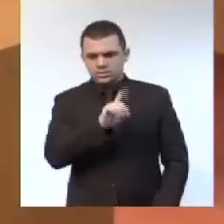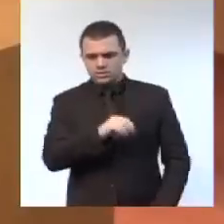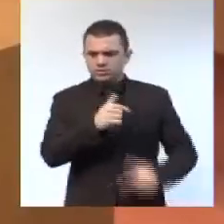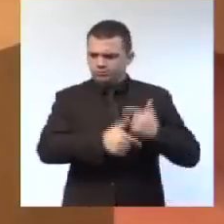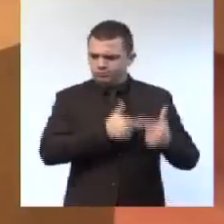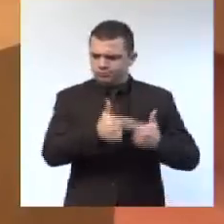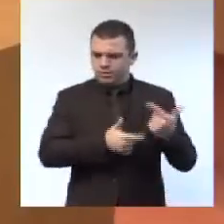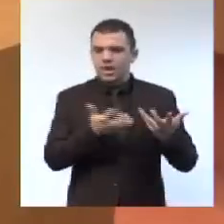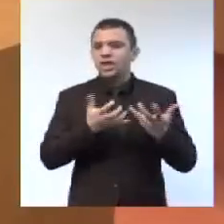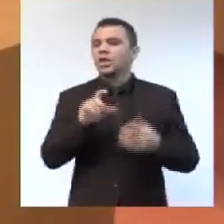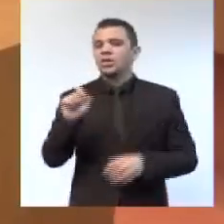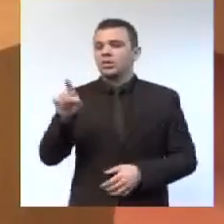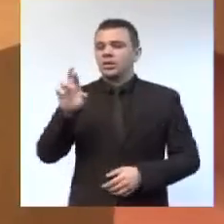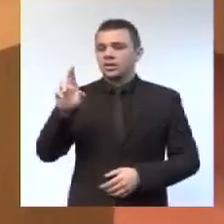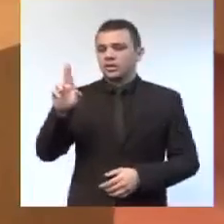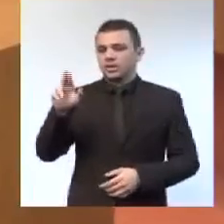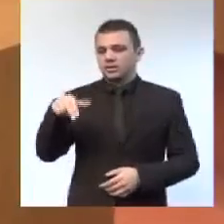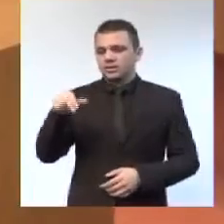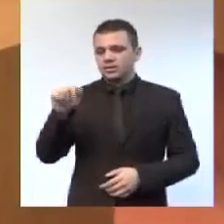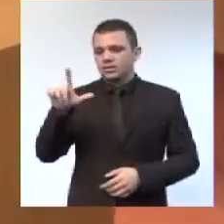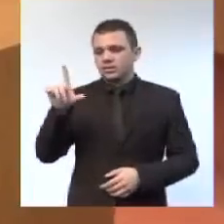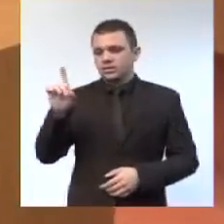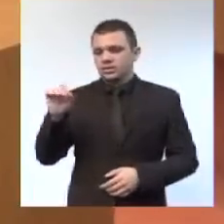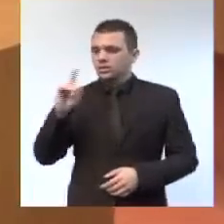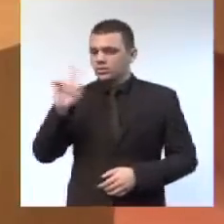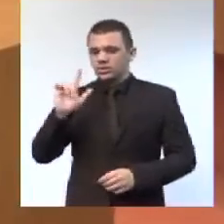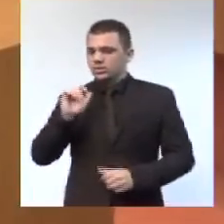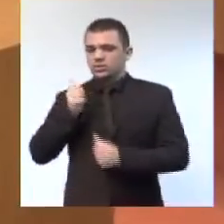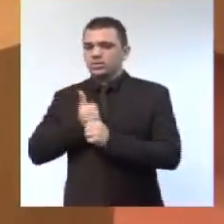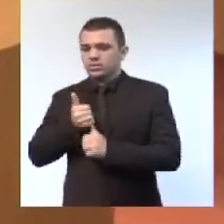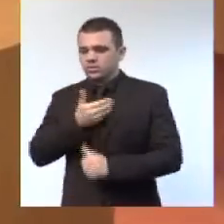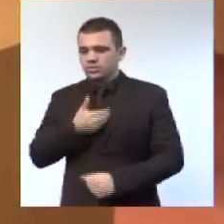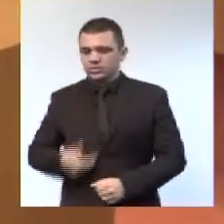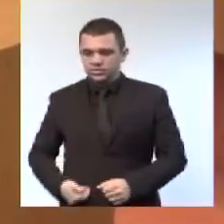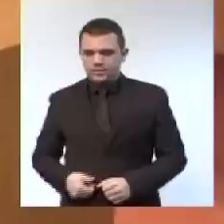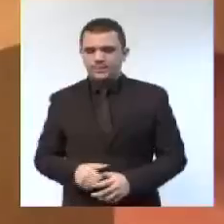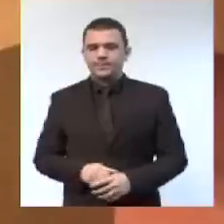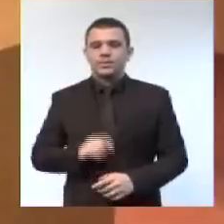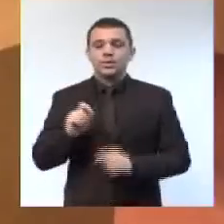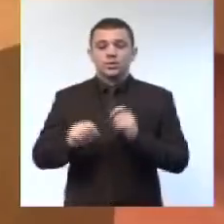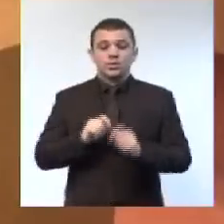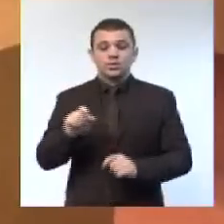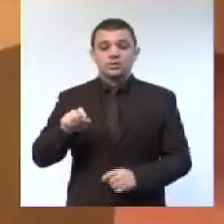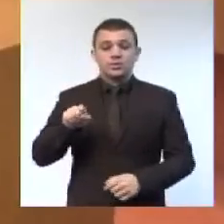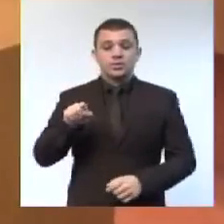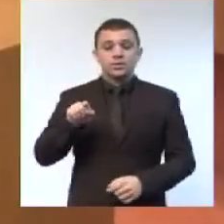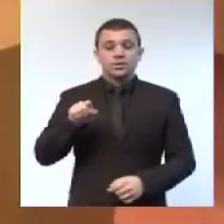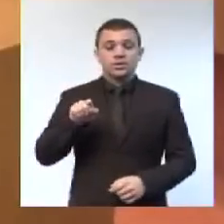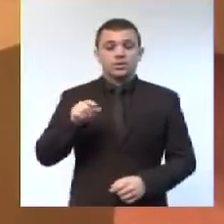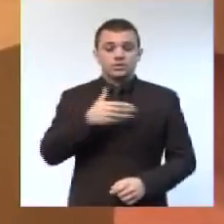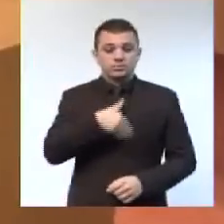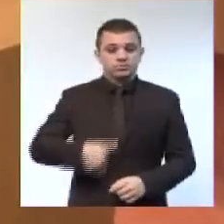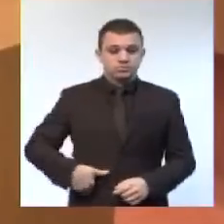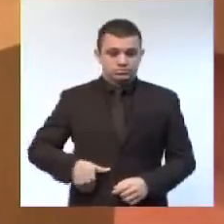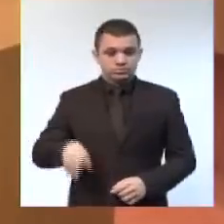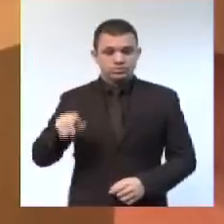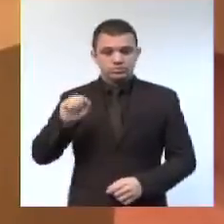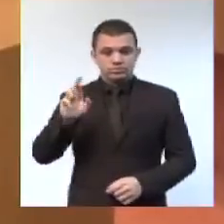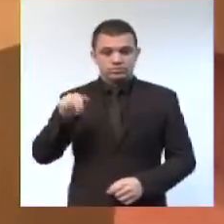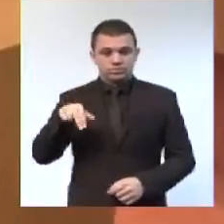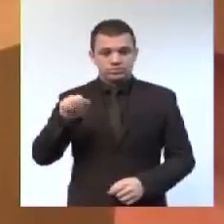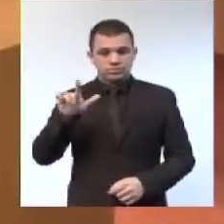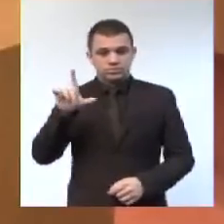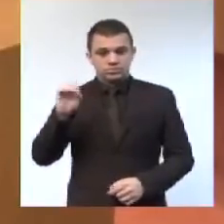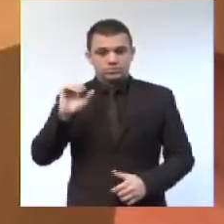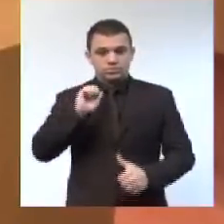governadora. Quando o governador assumiu e ele teve que sair da Secretaria de Saúde, ele voltou para esta